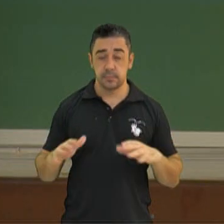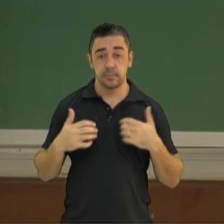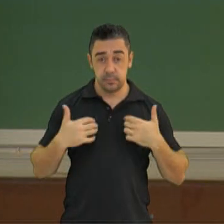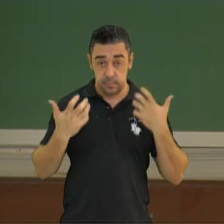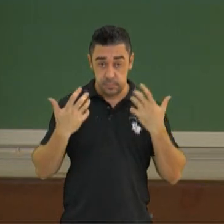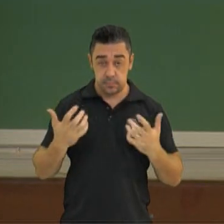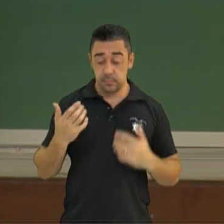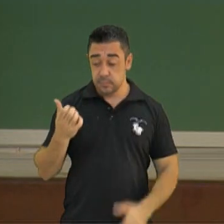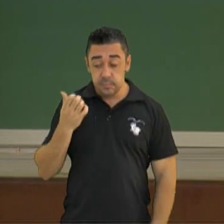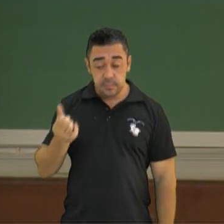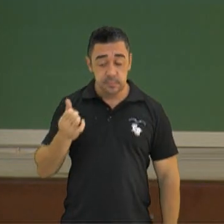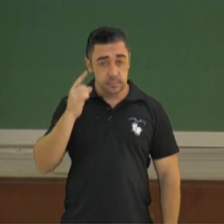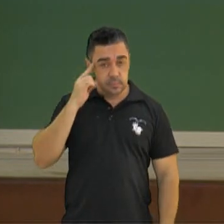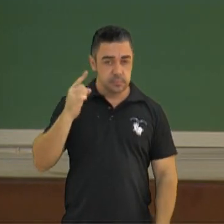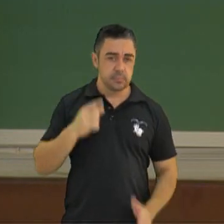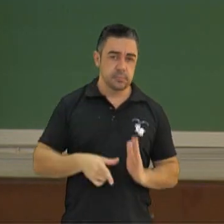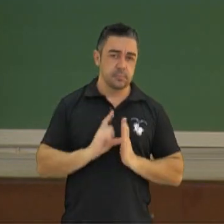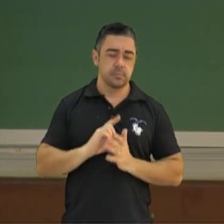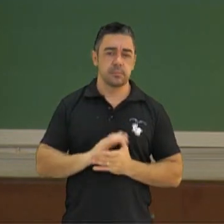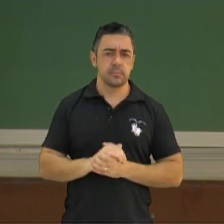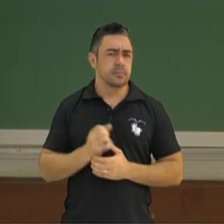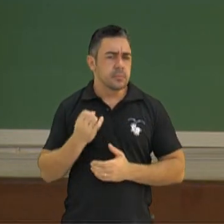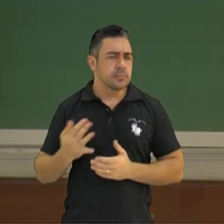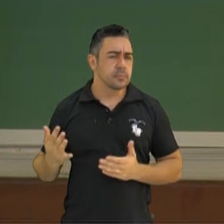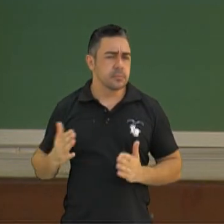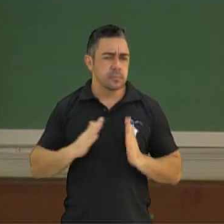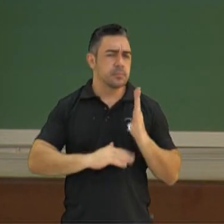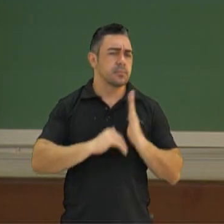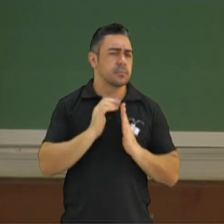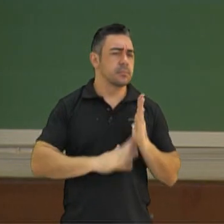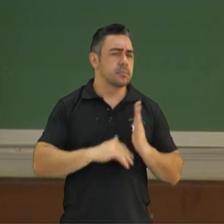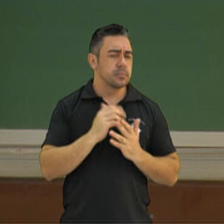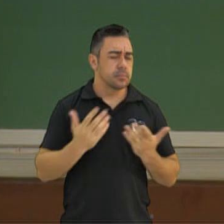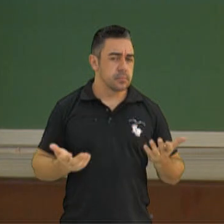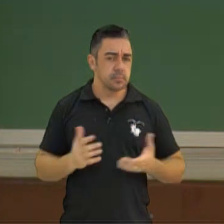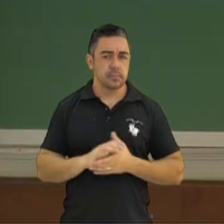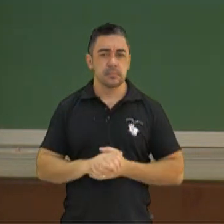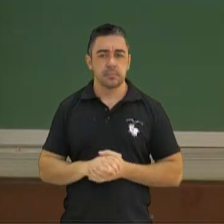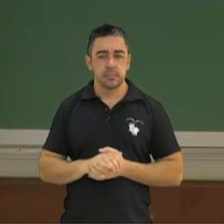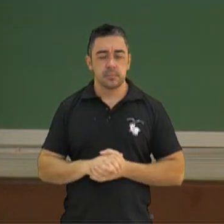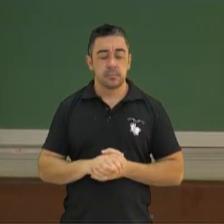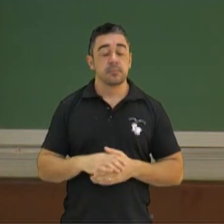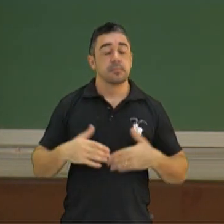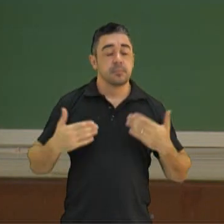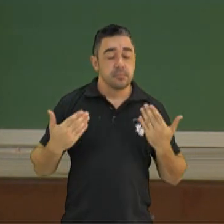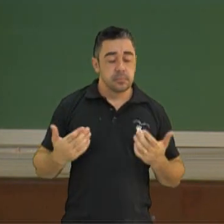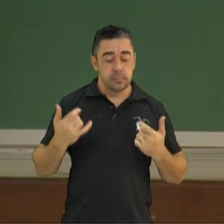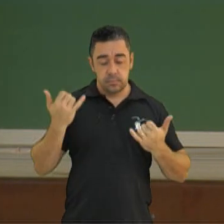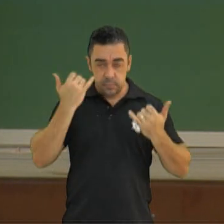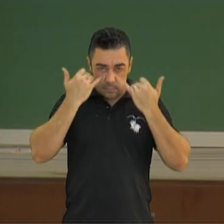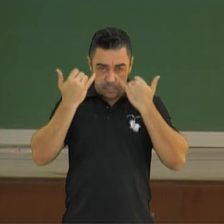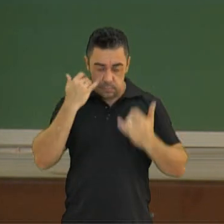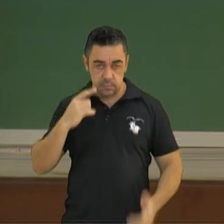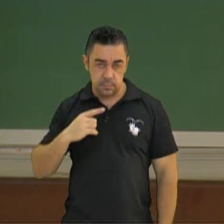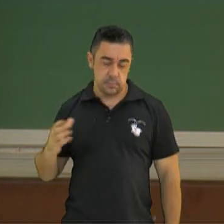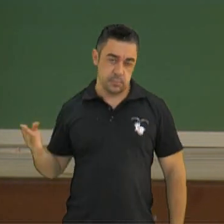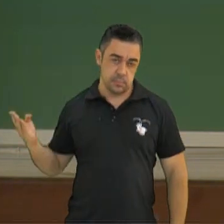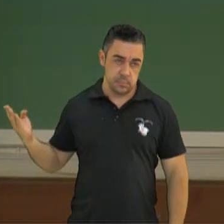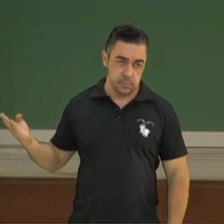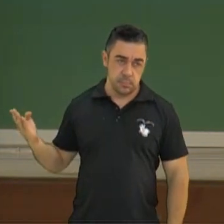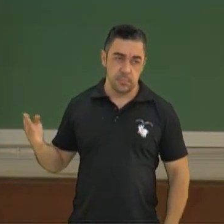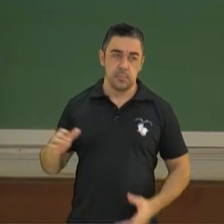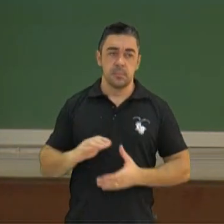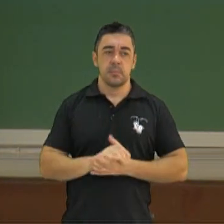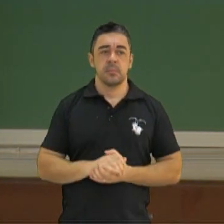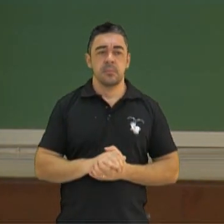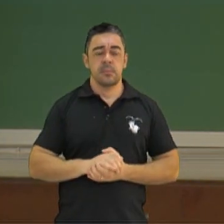em 6 dias. Então 6 dias são quantos pintores? Então vamos para as informações que eu tenho, os